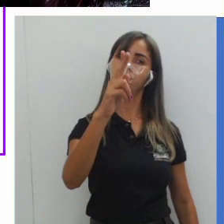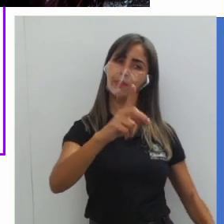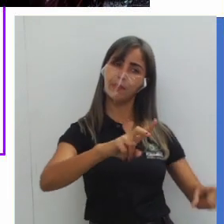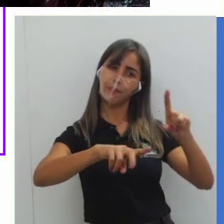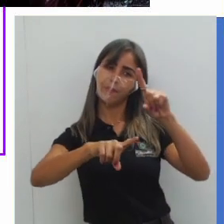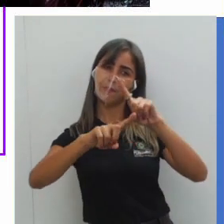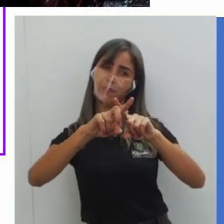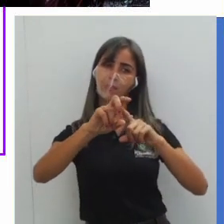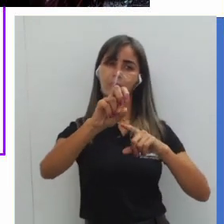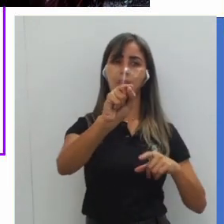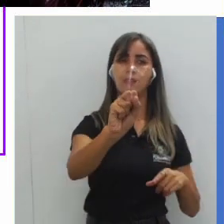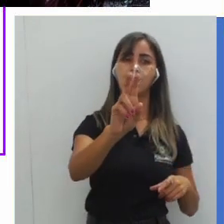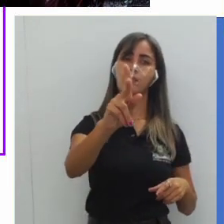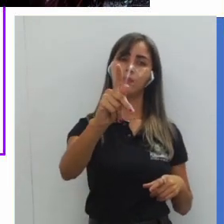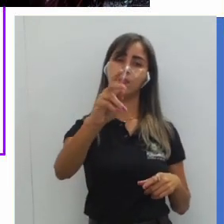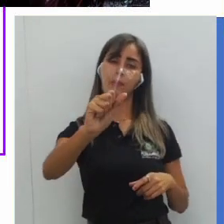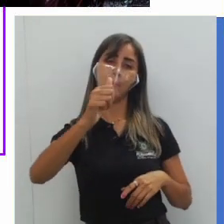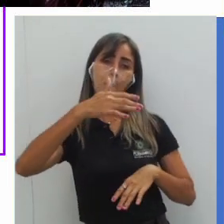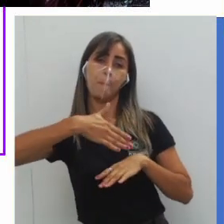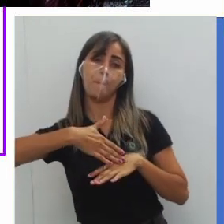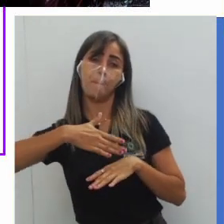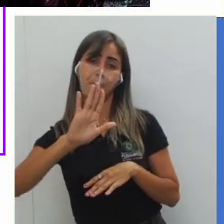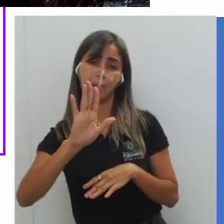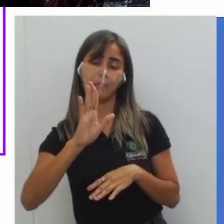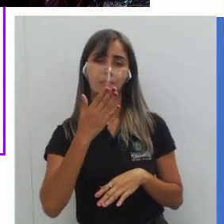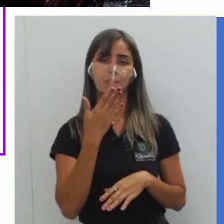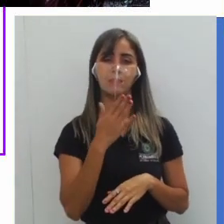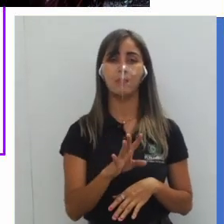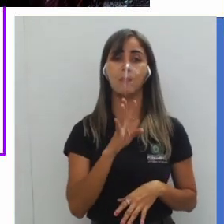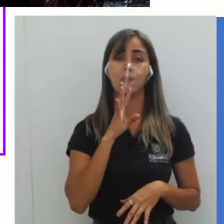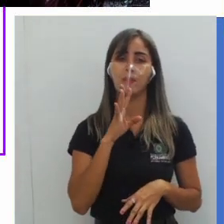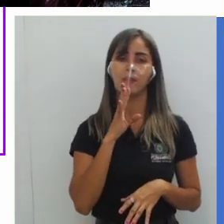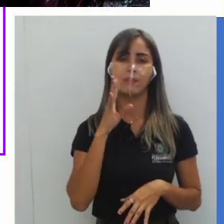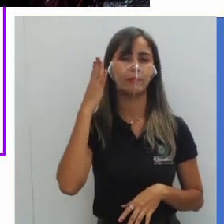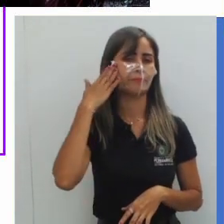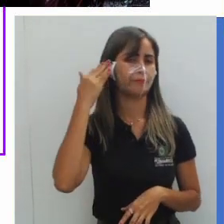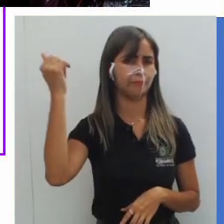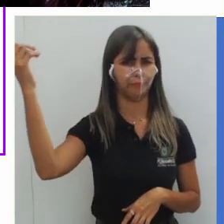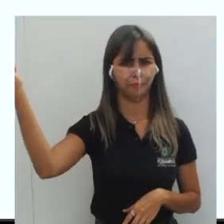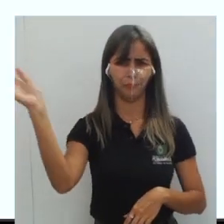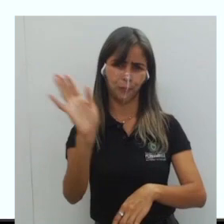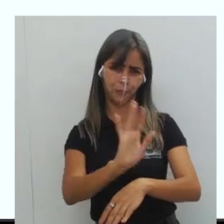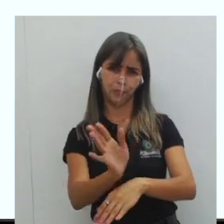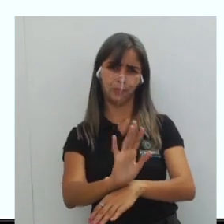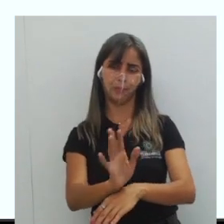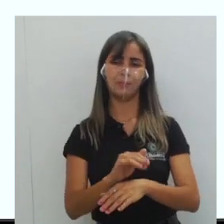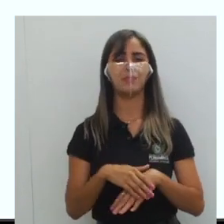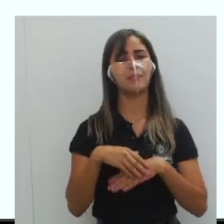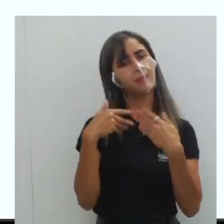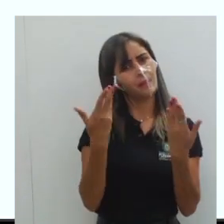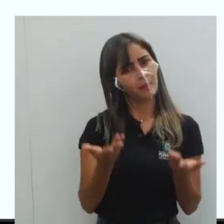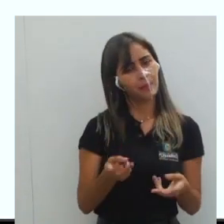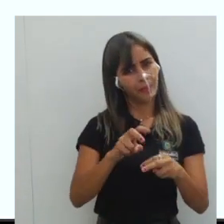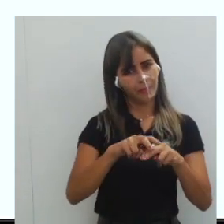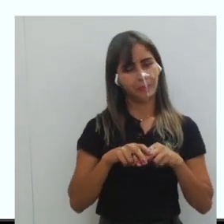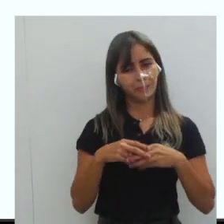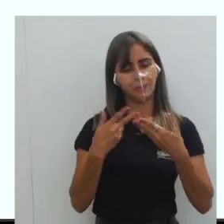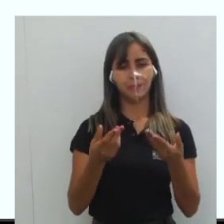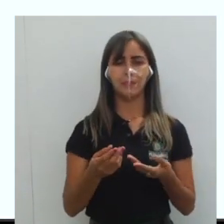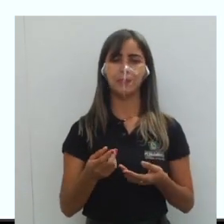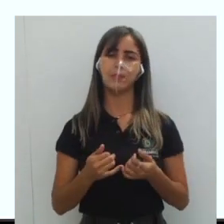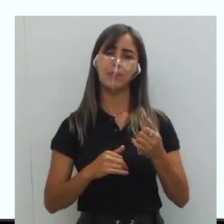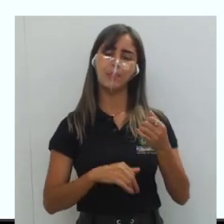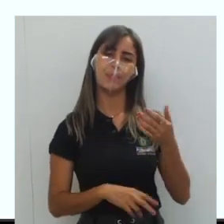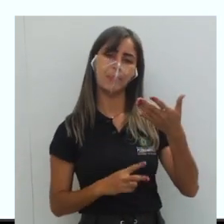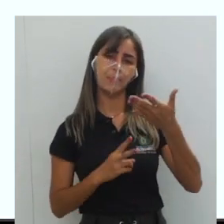vs Superman, ele é o mais popular, tá? O filme mais popular. Por isso que, inclusive,